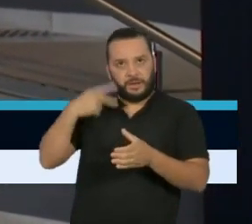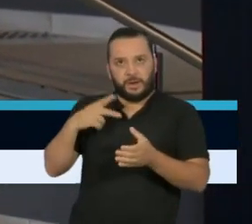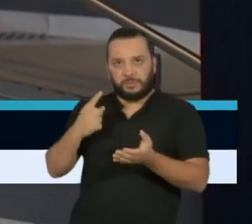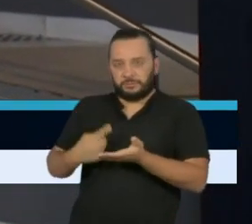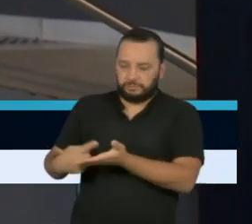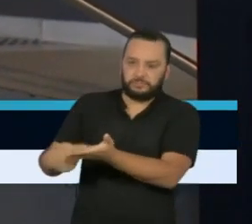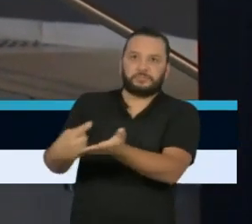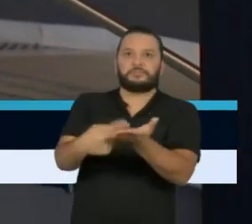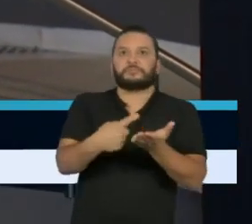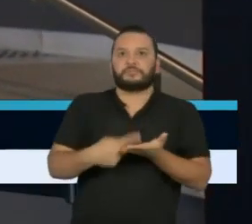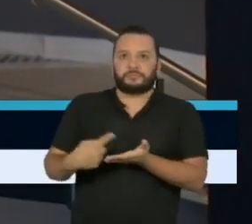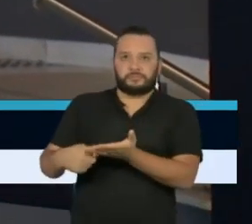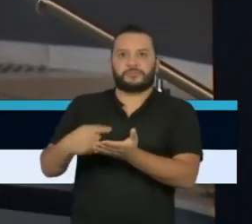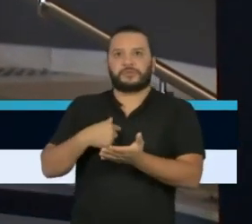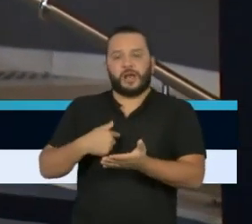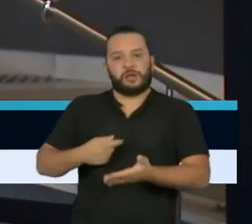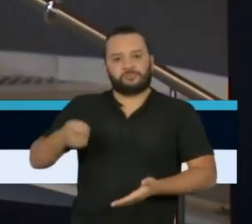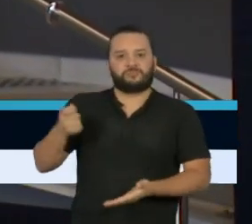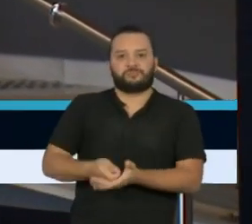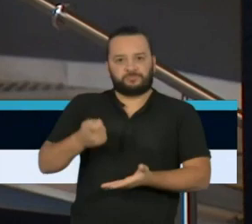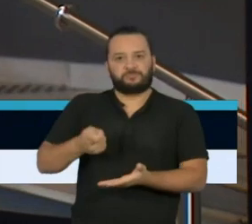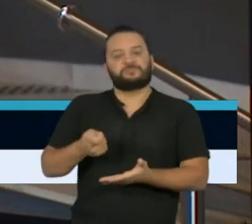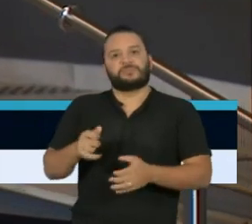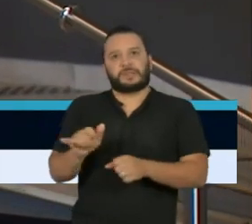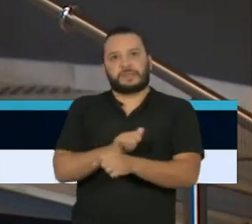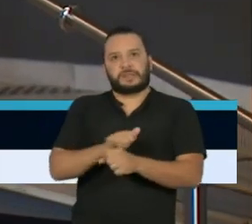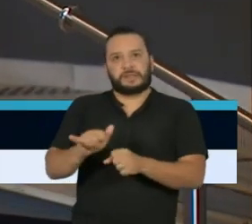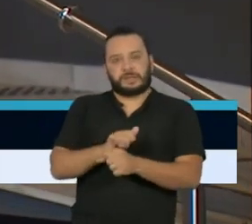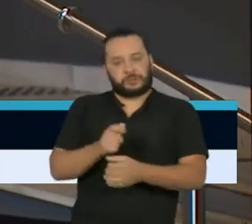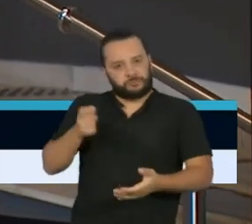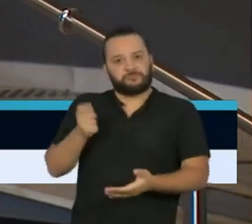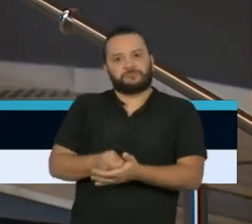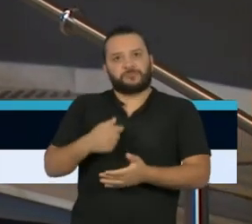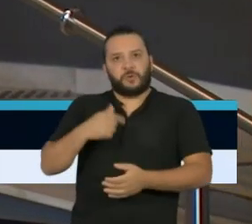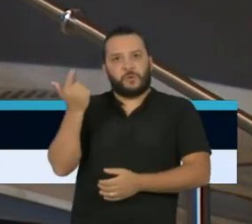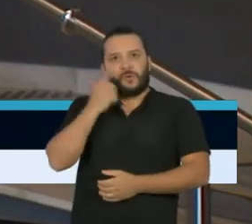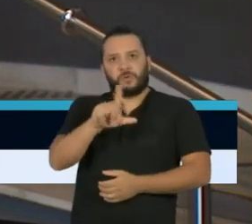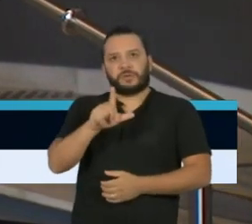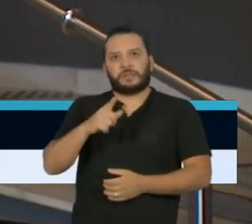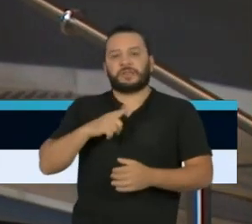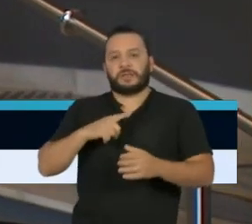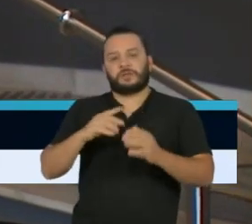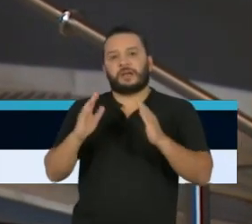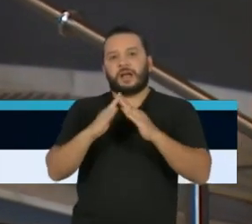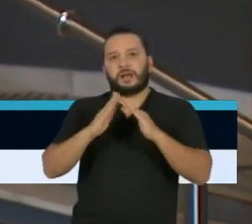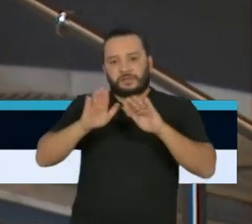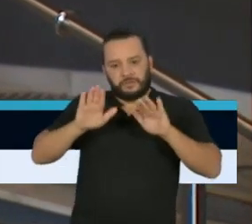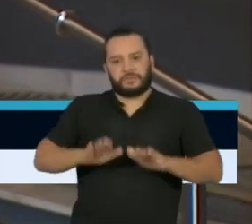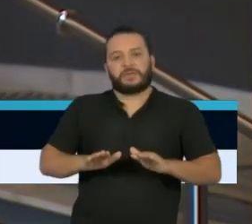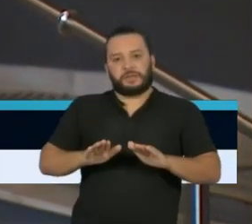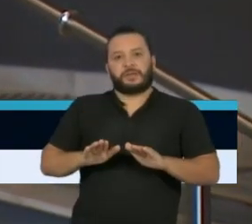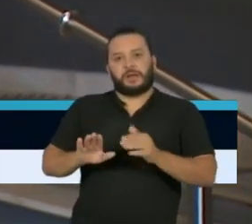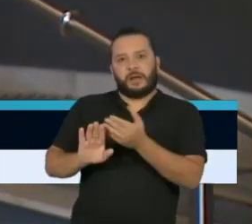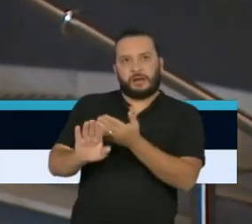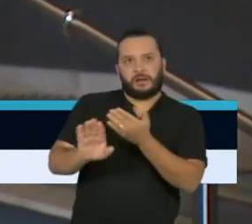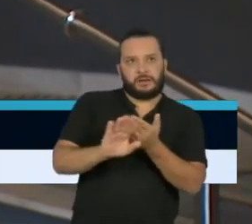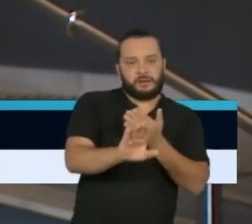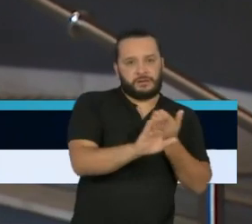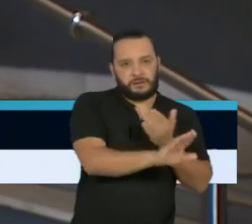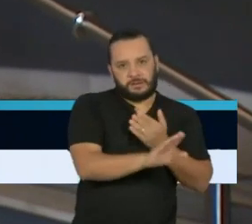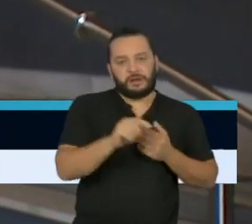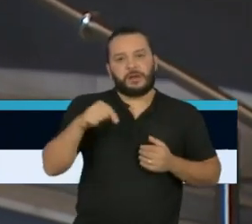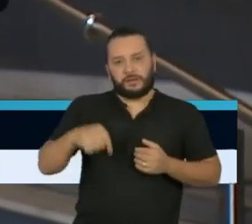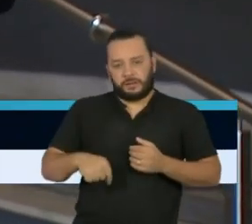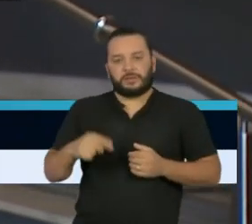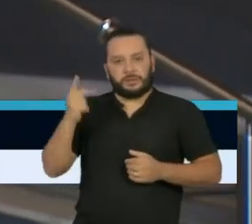muito duros nas medidas e conseguindo fazer a quarentena de forma muito competente nessa grande mobilização. Eu acho que fica